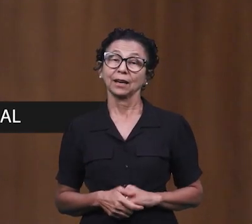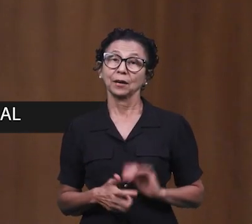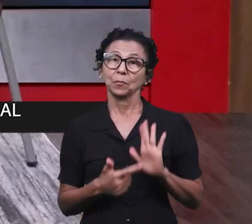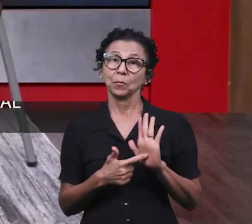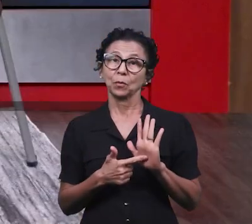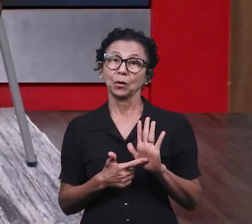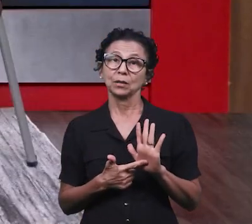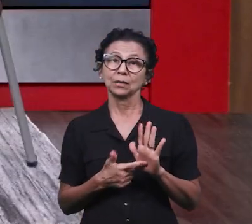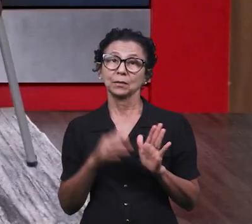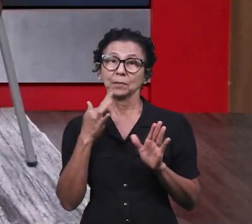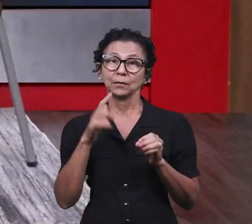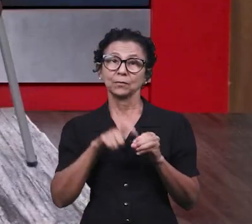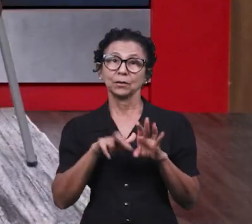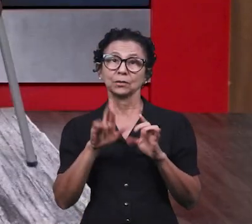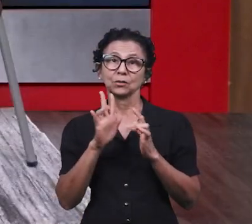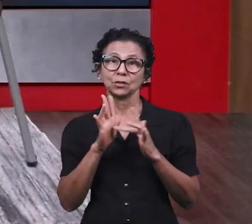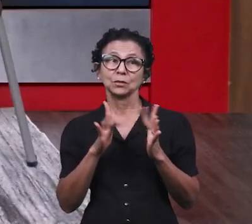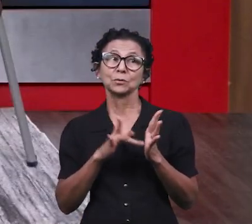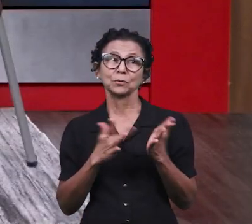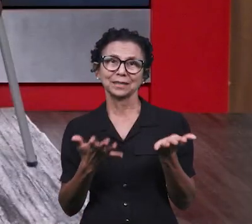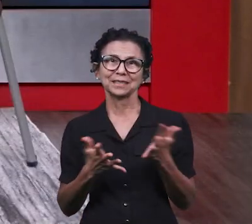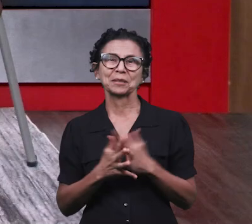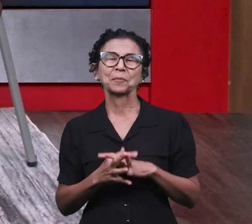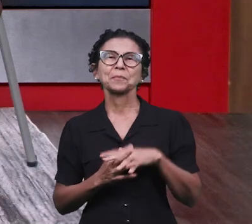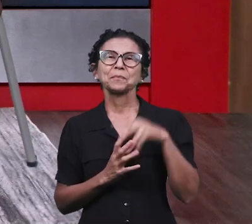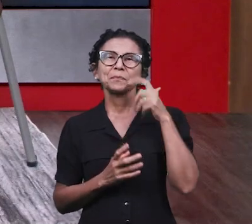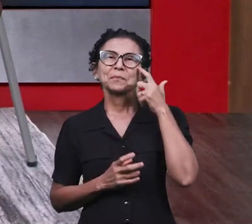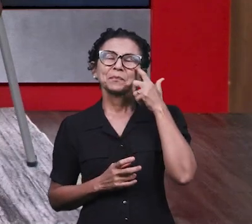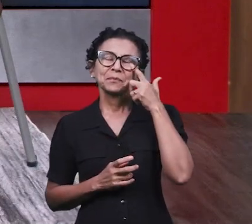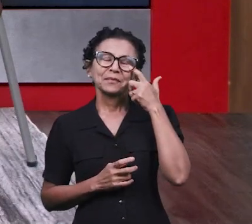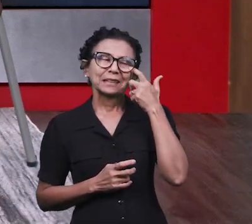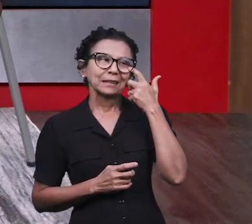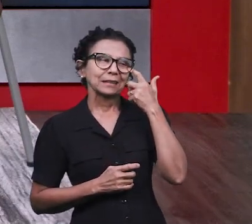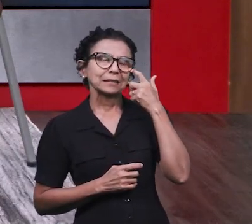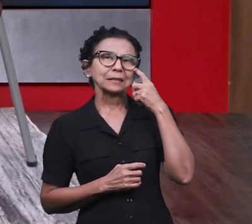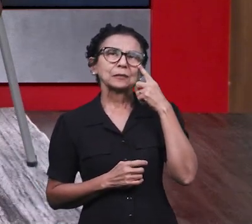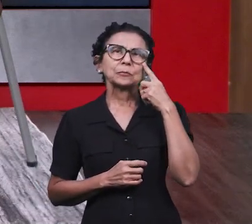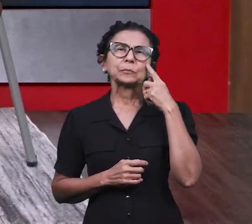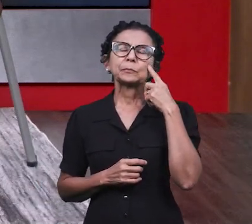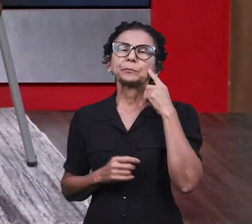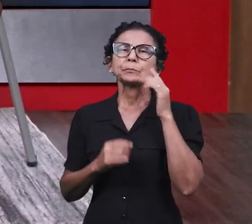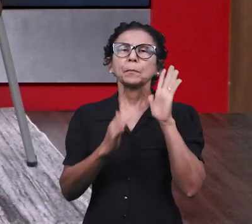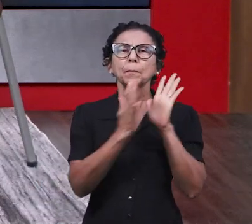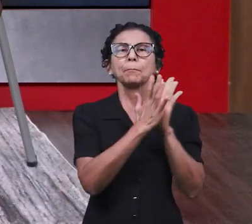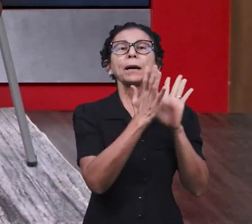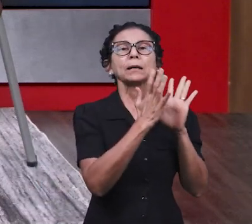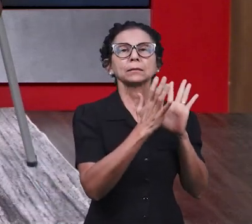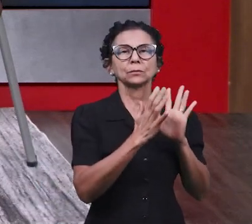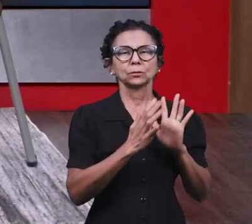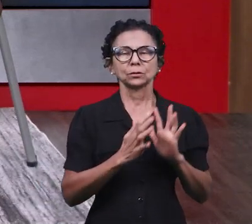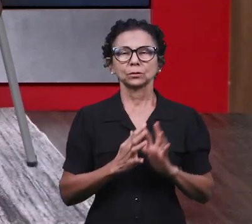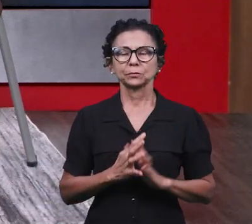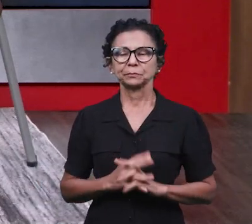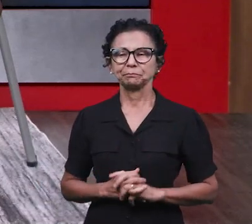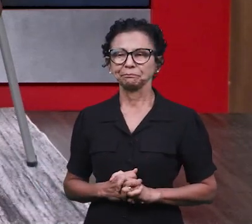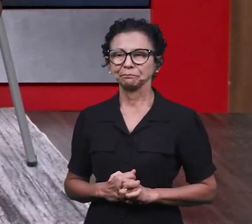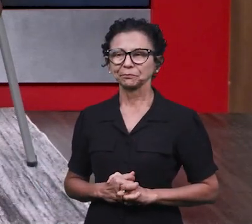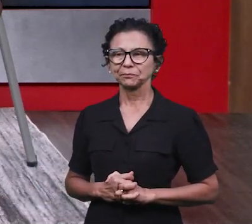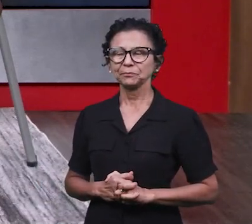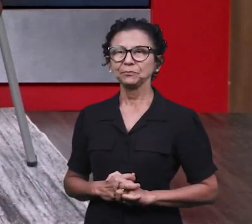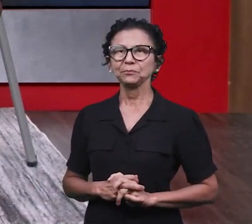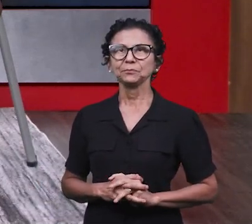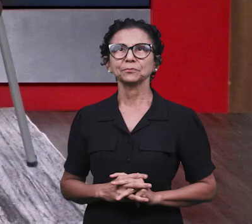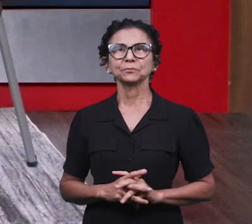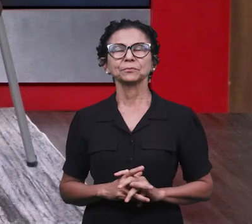da volta do Senhor Jesus. Agora, quais são os impactos em relação ao trabalho realizado pelos